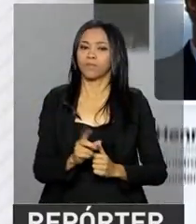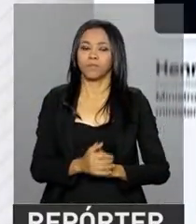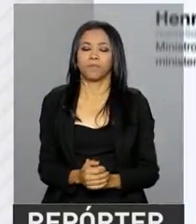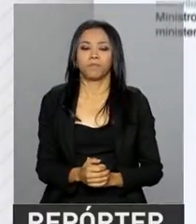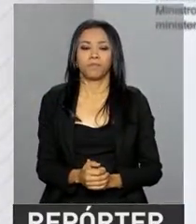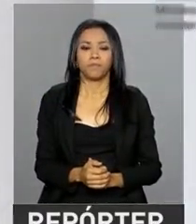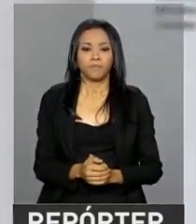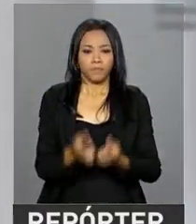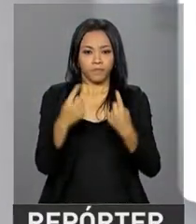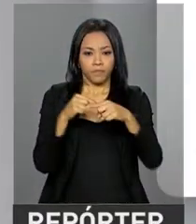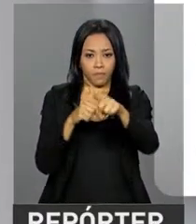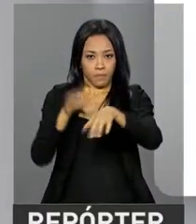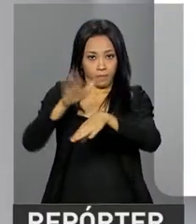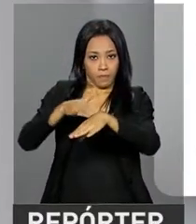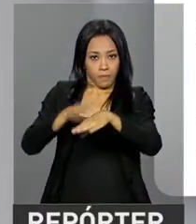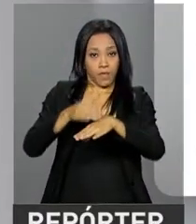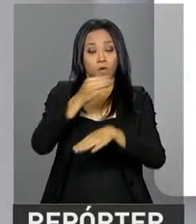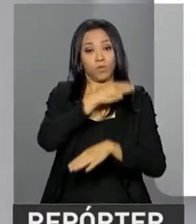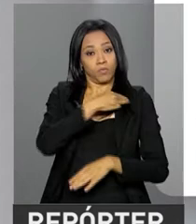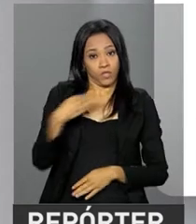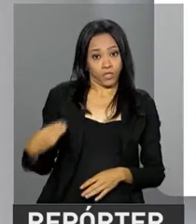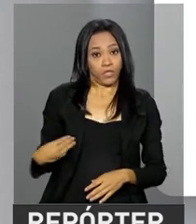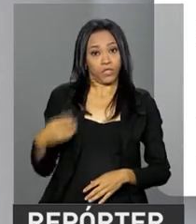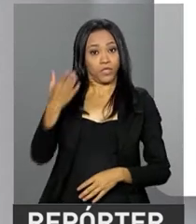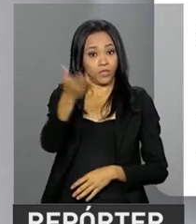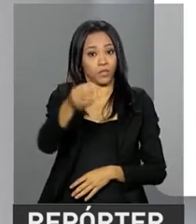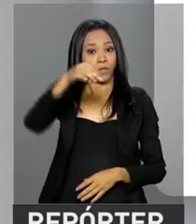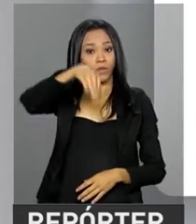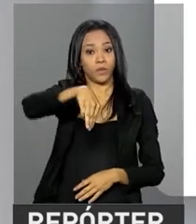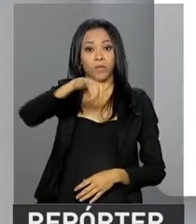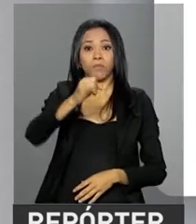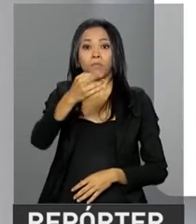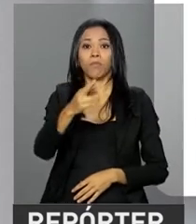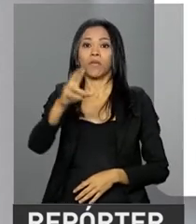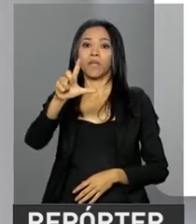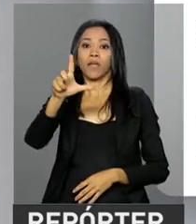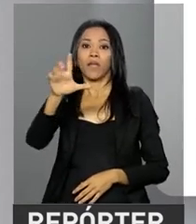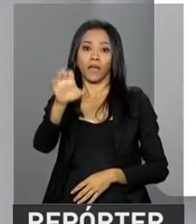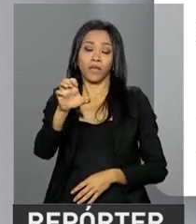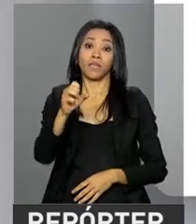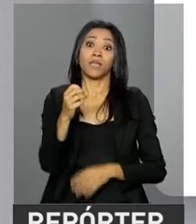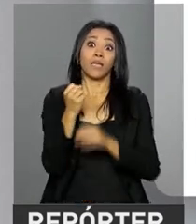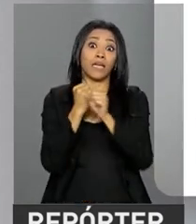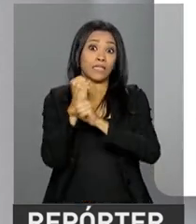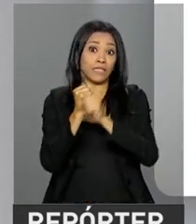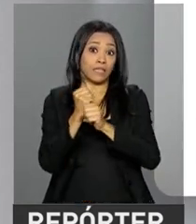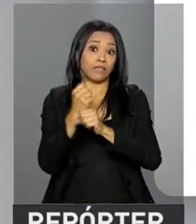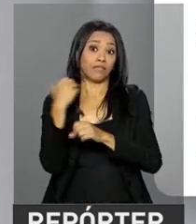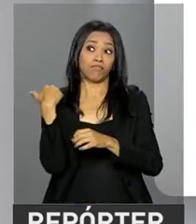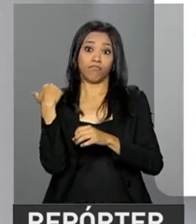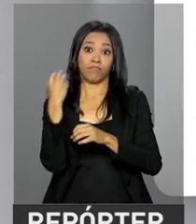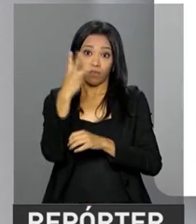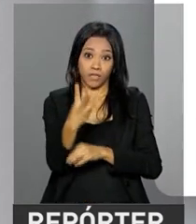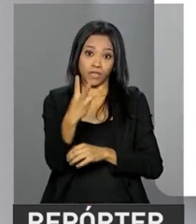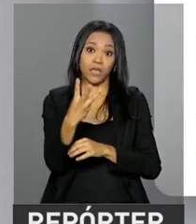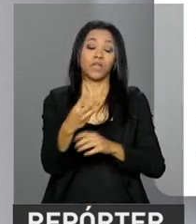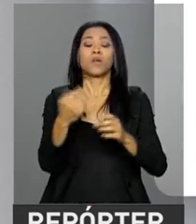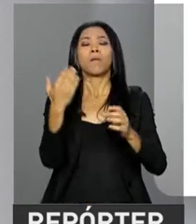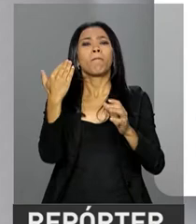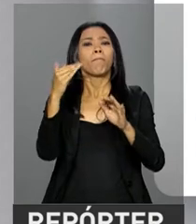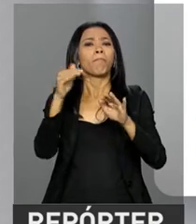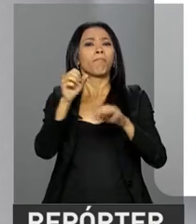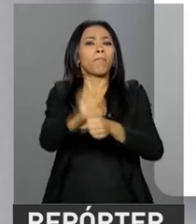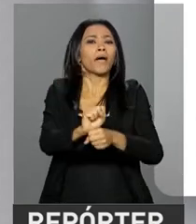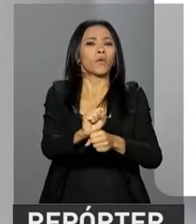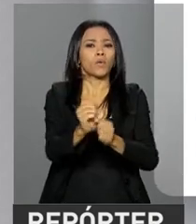segundo o ministro henrique meirelles pela primeira vez em três anos o desemprego parou de subir em abril ea partir de